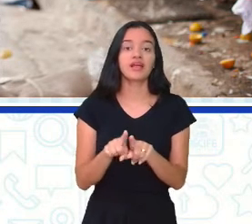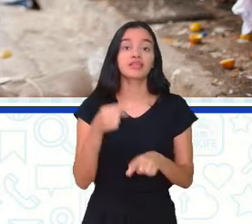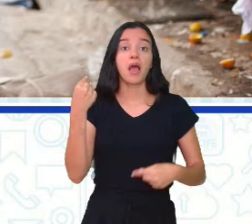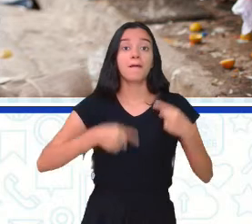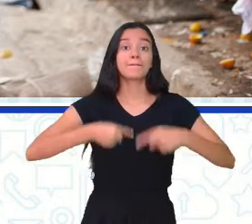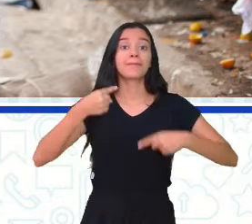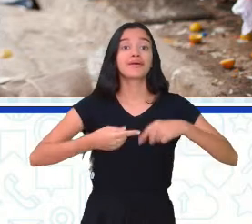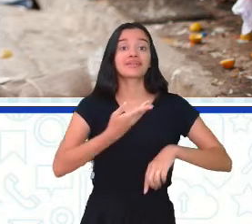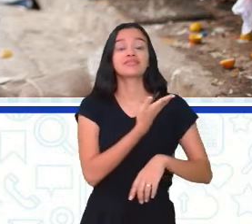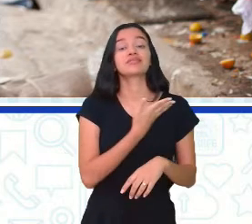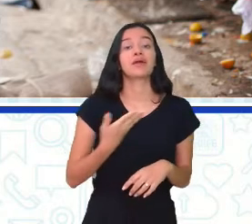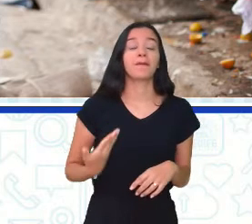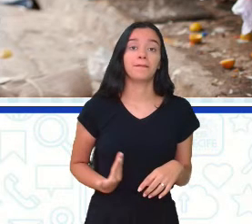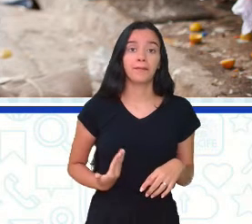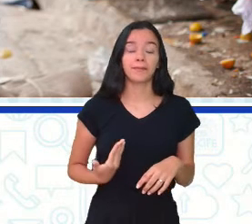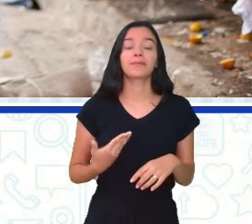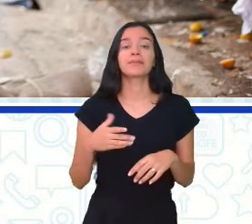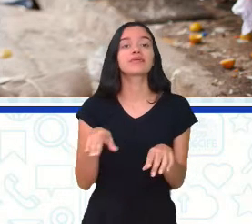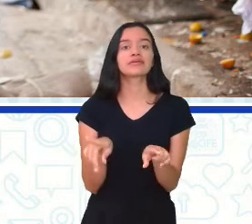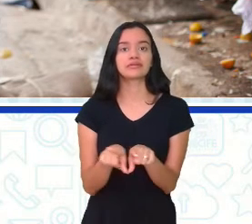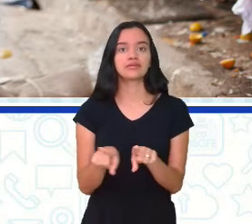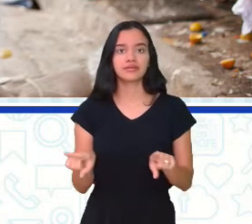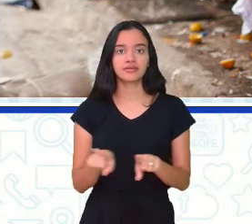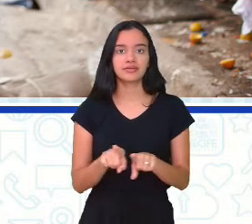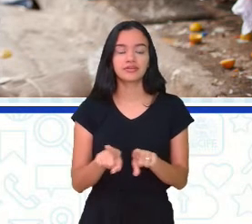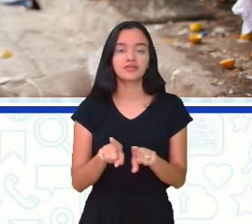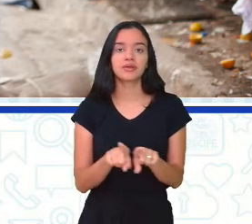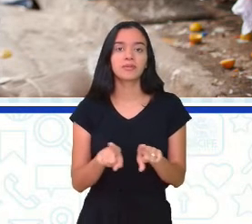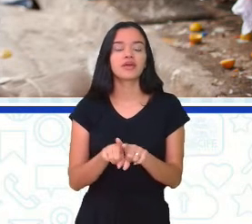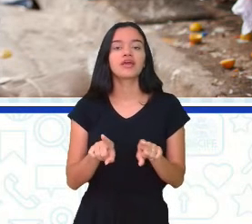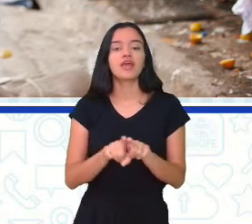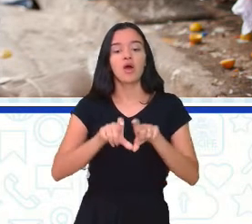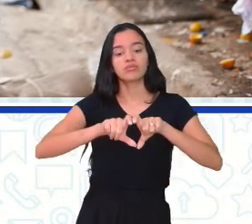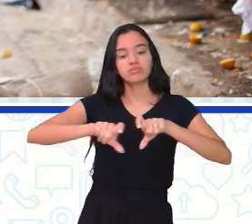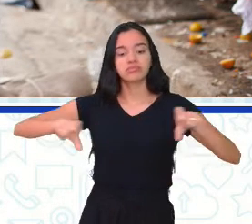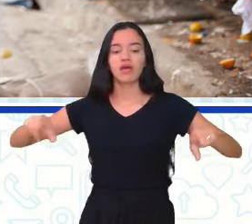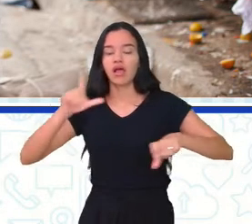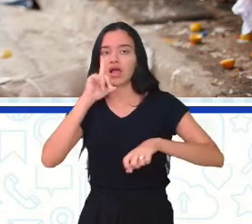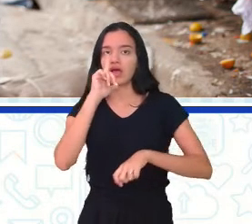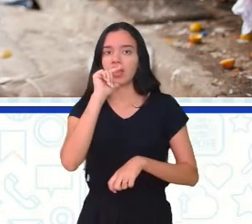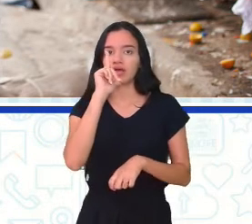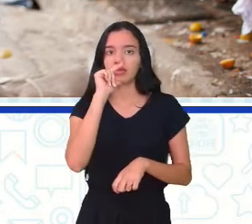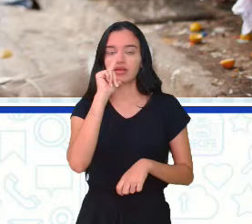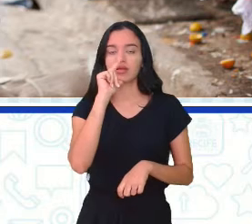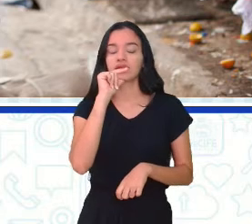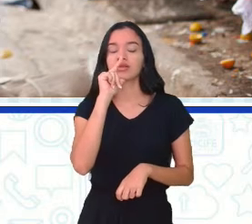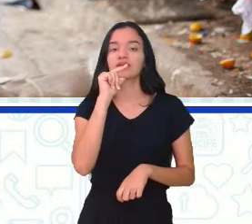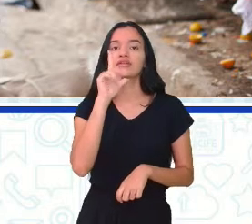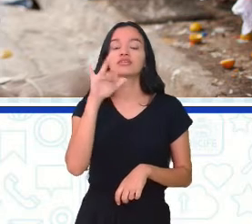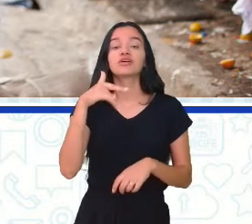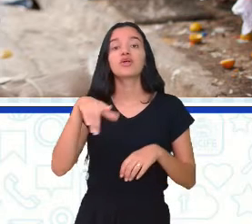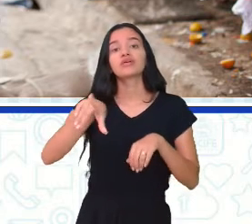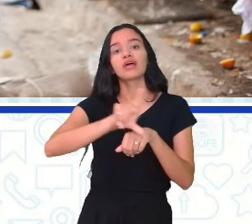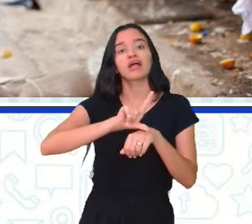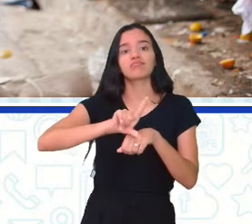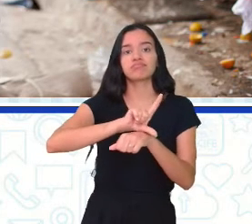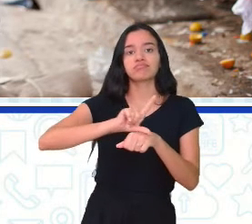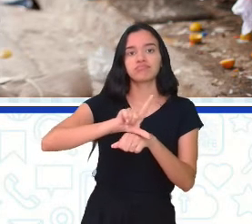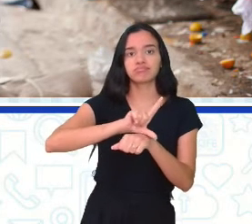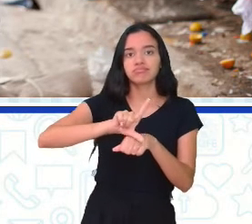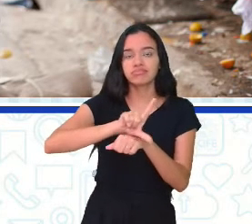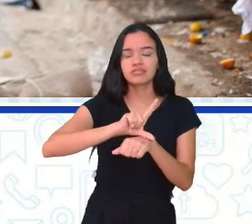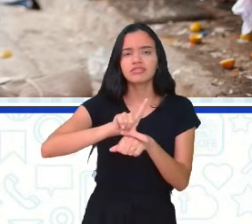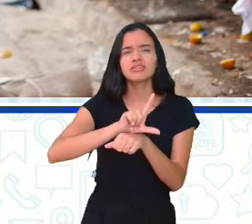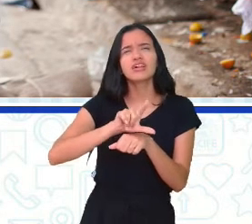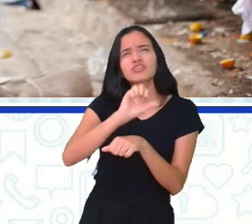política pública, né, da ação política relacionada ao saneamento básico. Então, na nossa legislação, né,